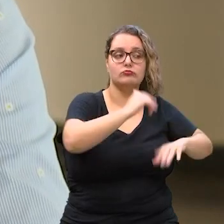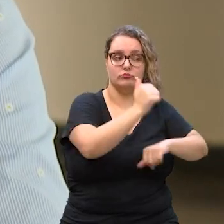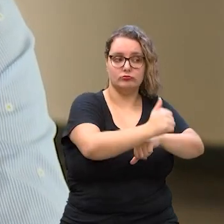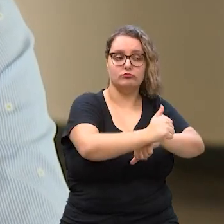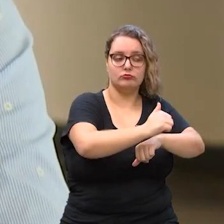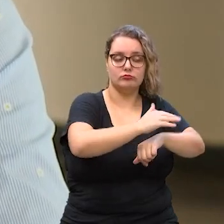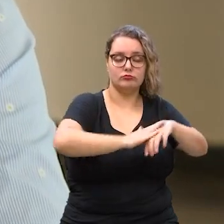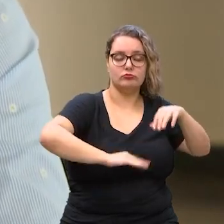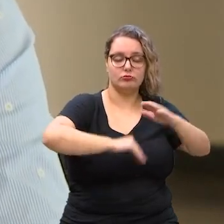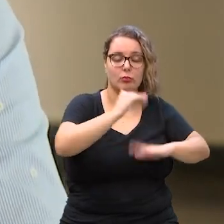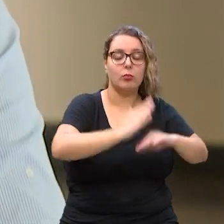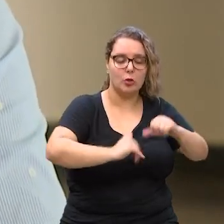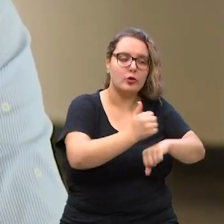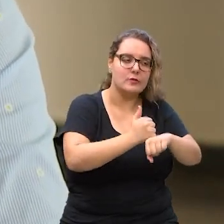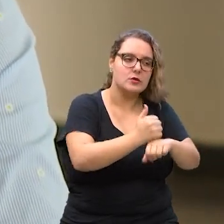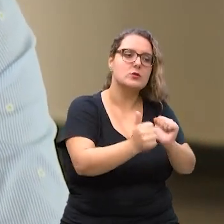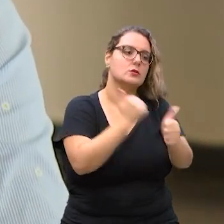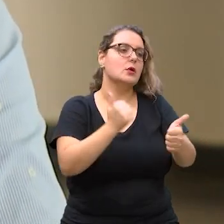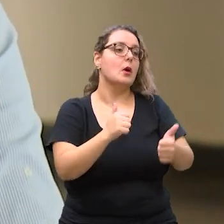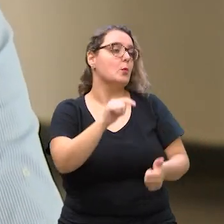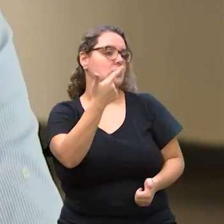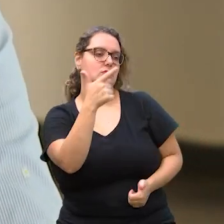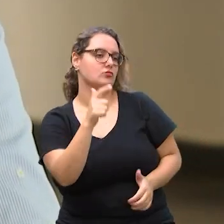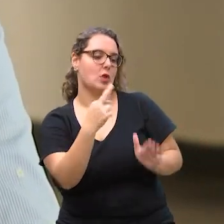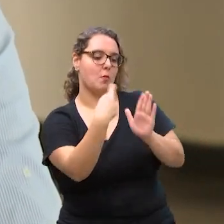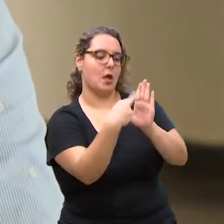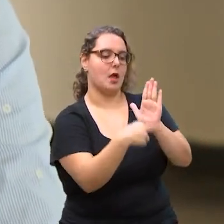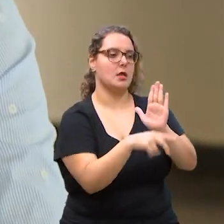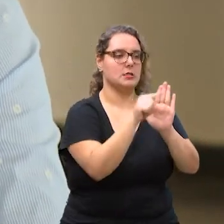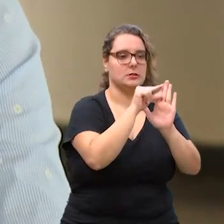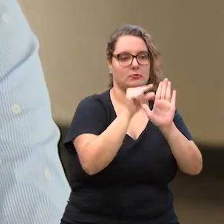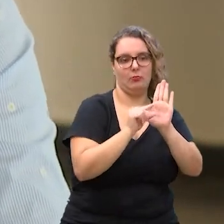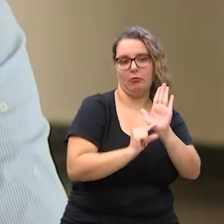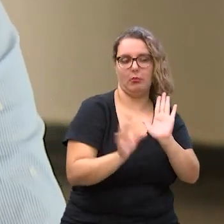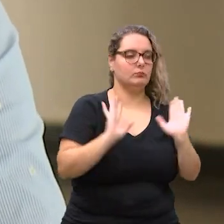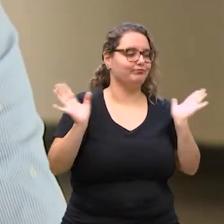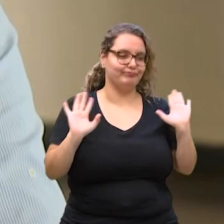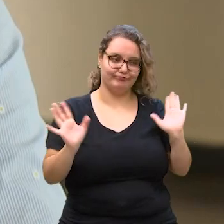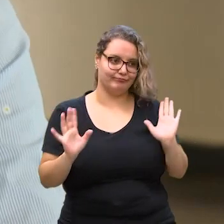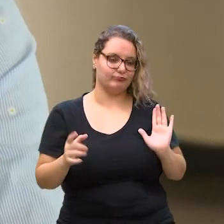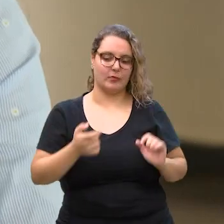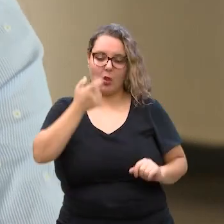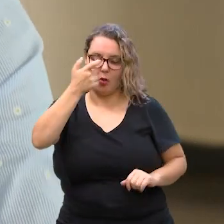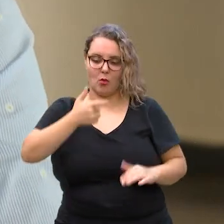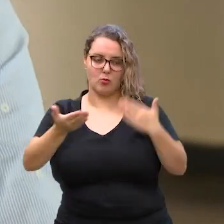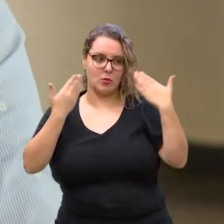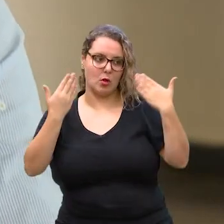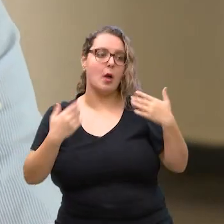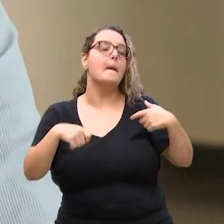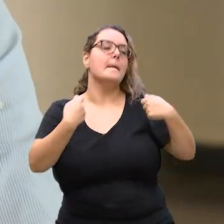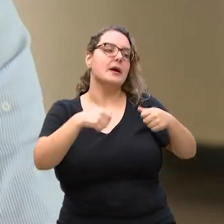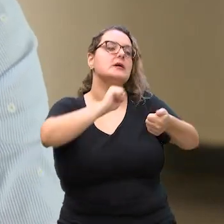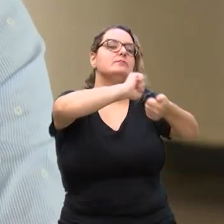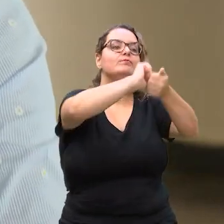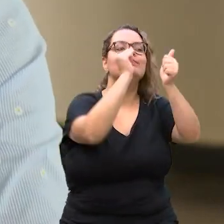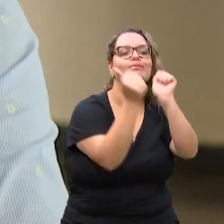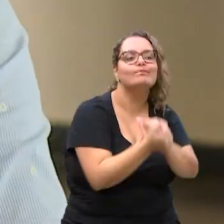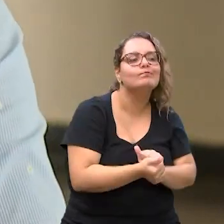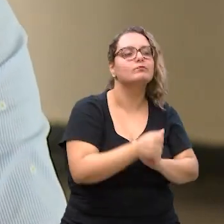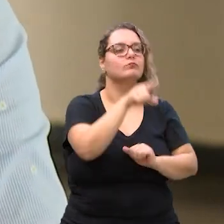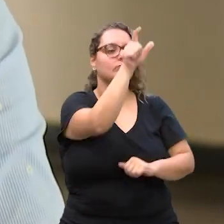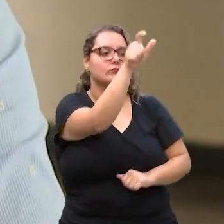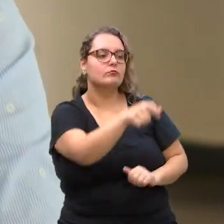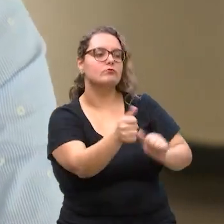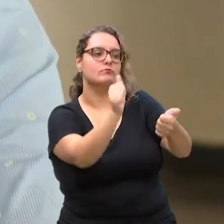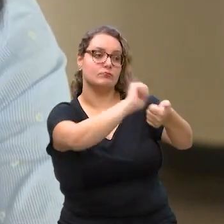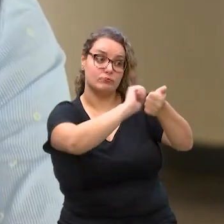existe uma receita de bolo, um manual de instruções, digamos assim. O profissional que tem que saber se adaptar e adaptar as técnicas que ele aprendeu